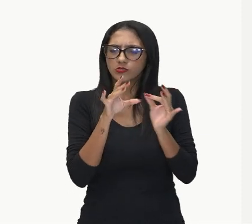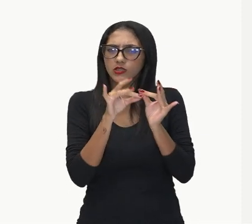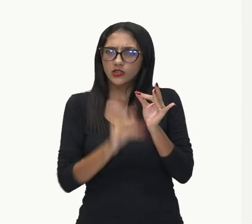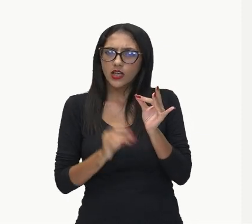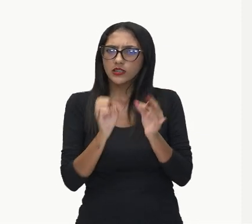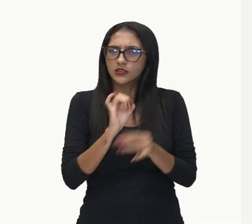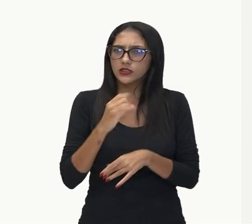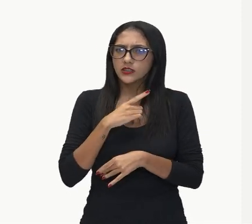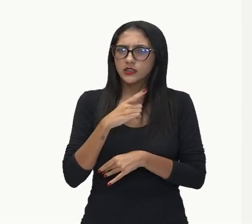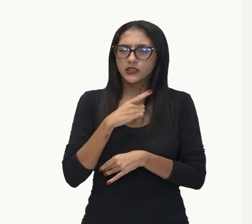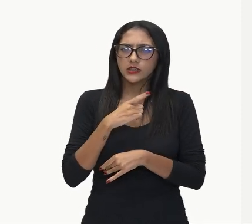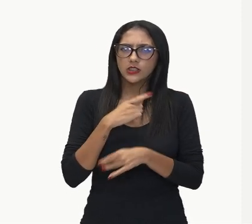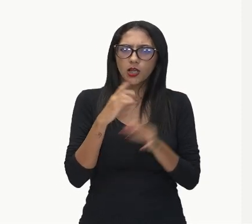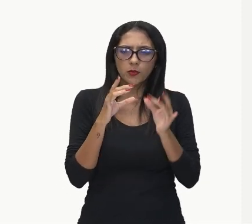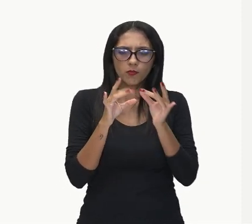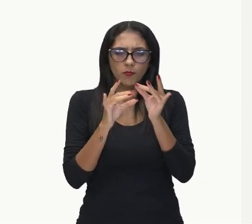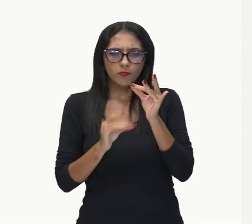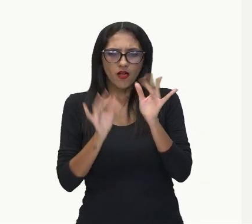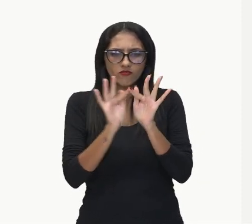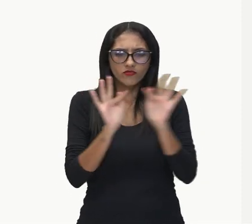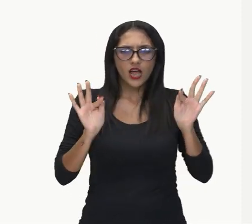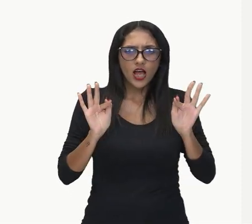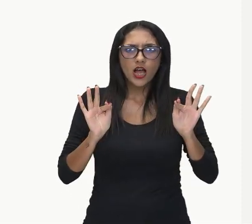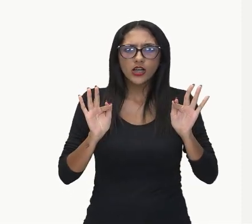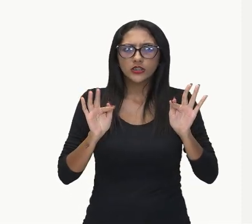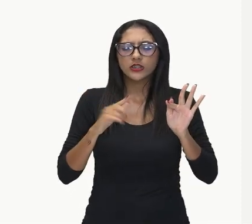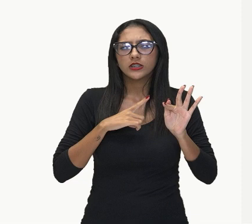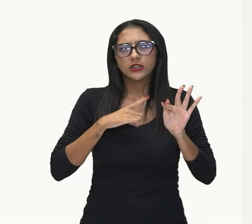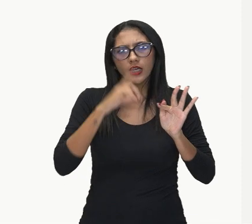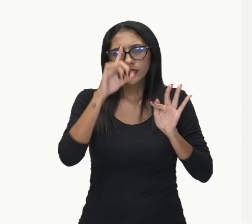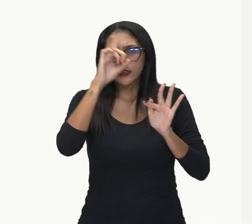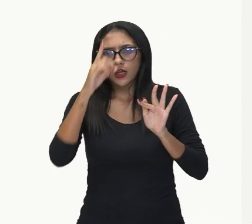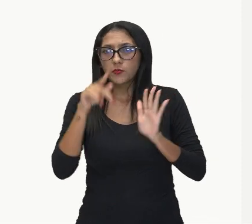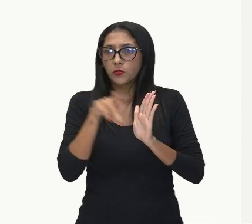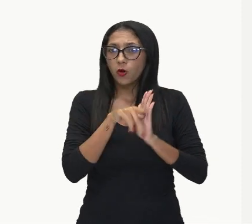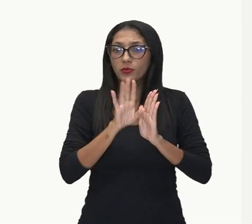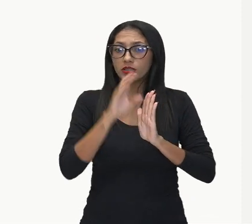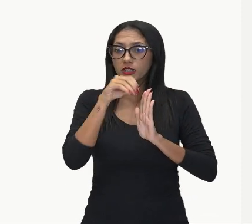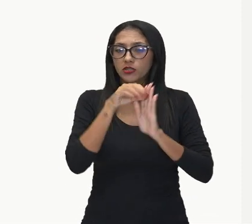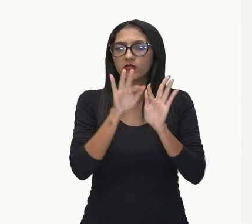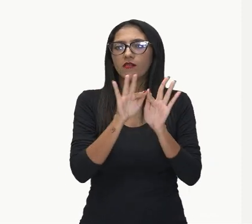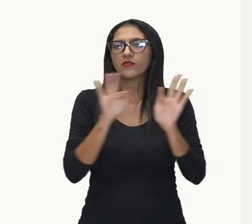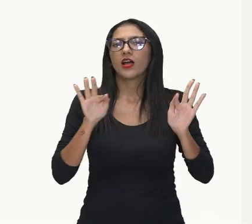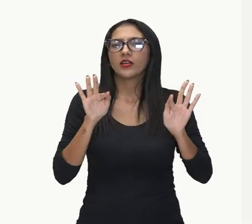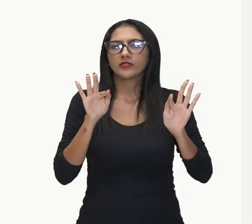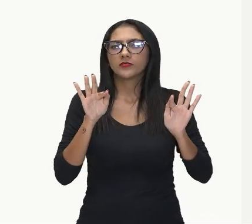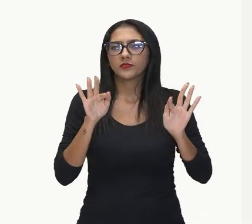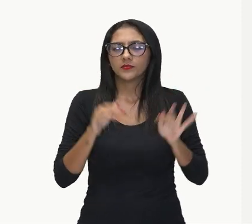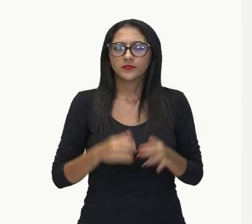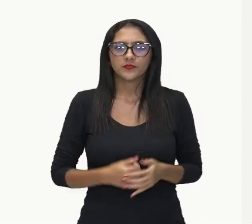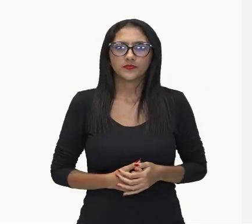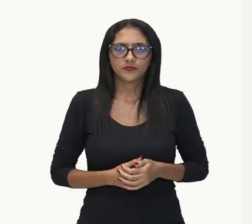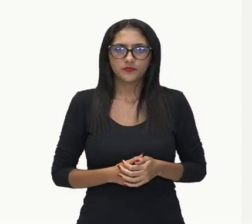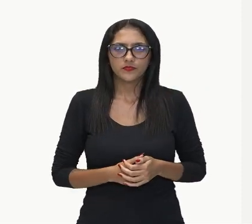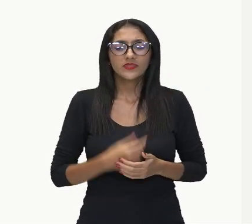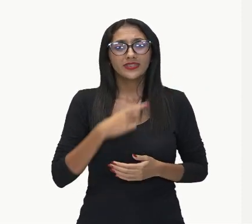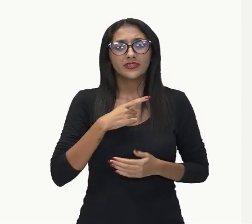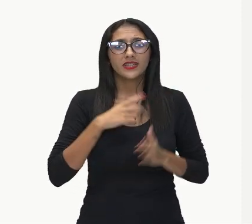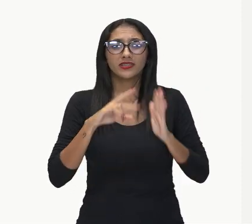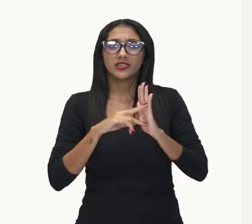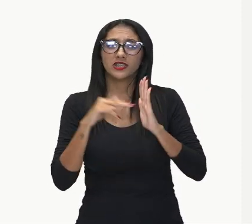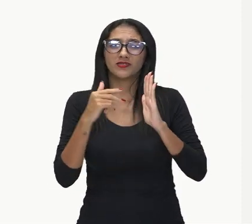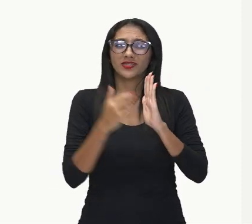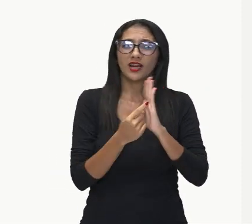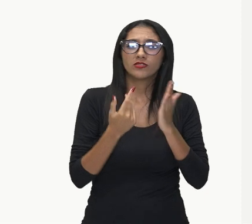conexão aqui, nós temos ideias estabelecidas. Vamos já estudar essas ideias. Aqui nós temos a ideia de oposição e a ideia de